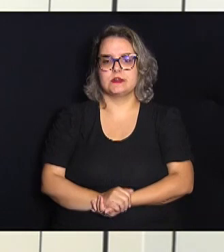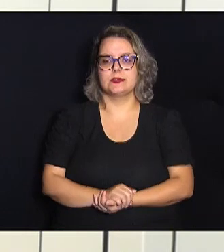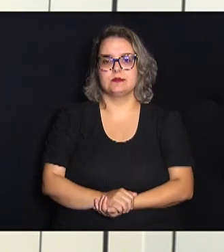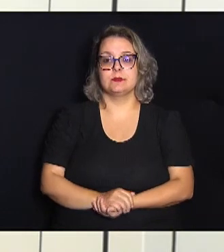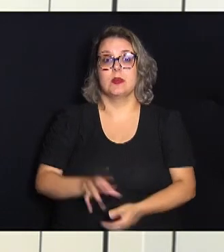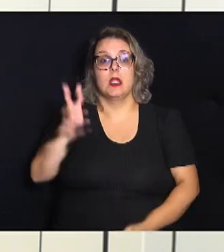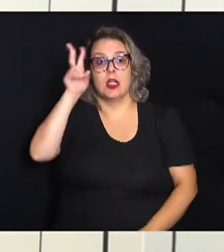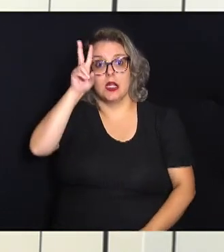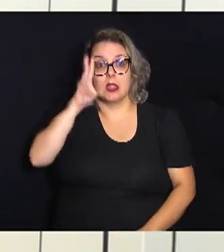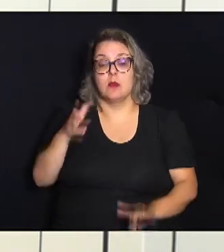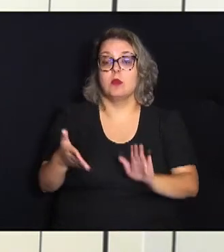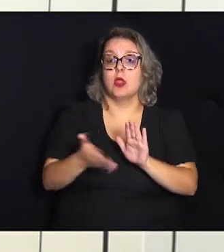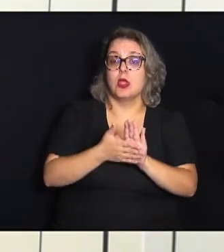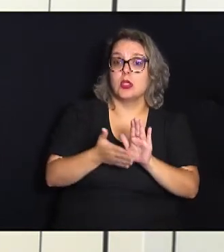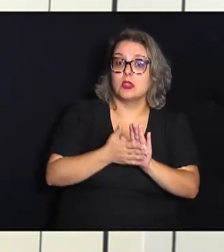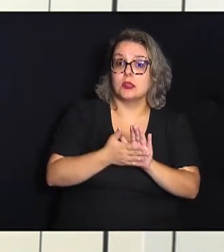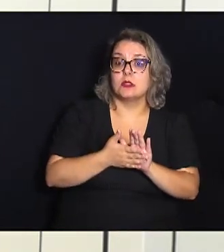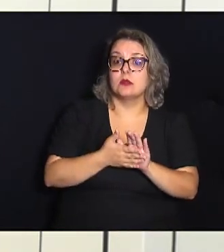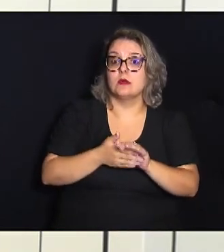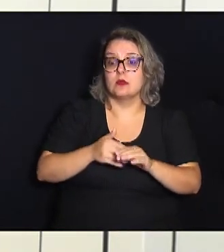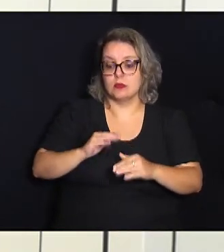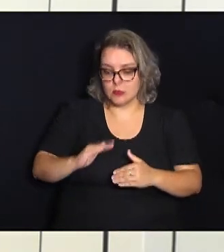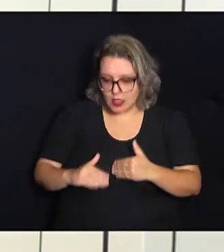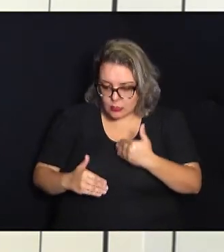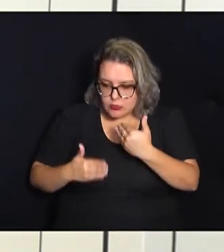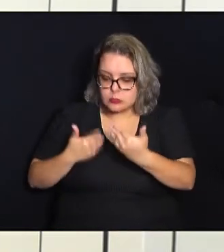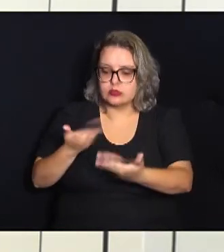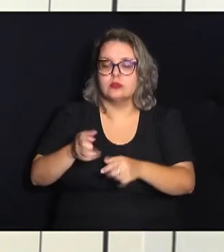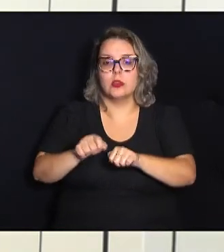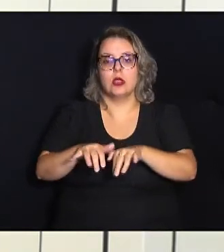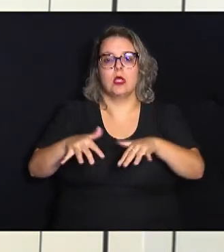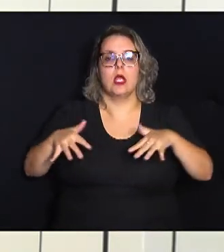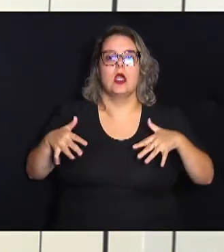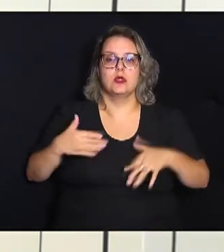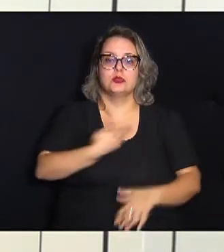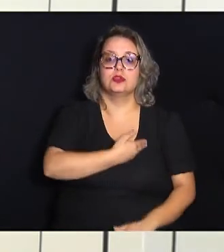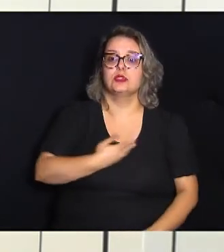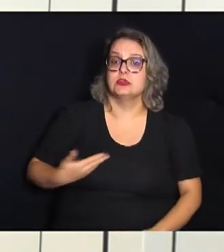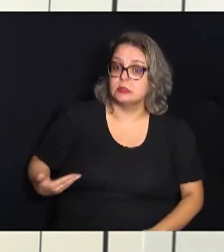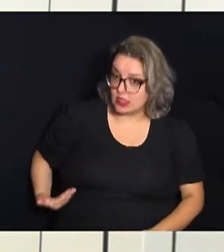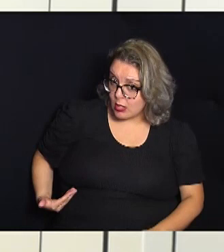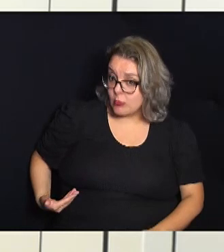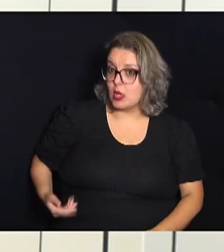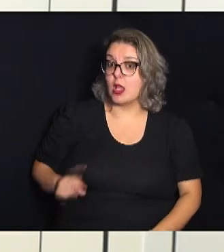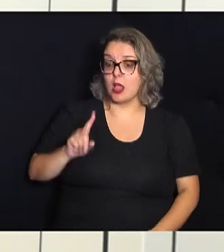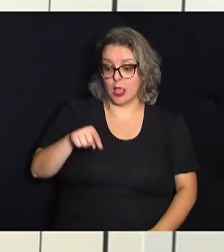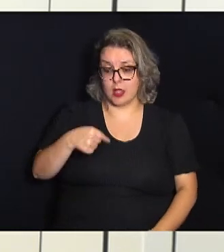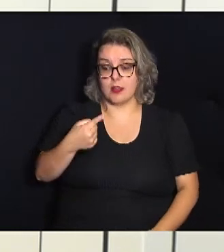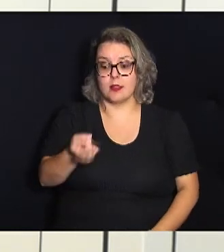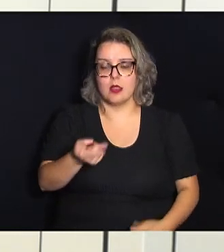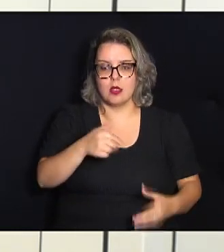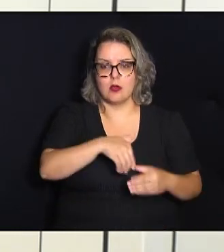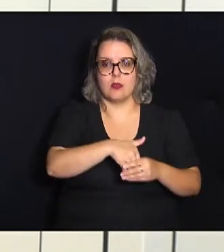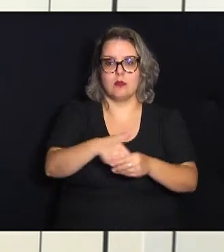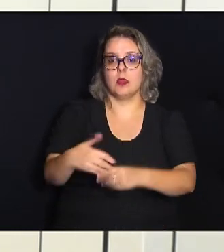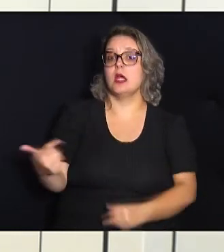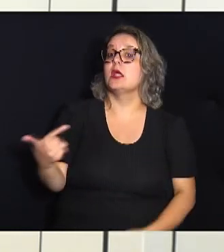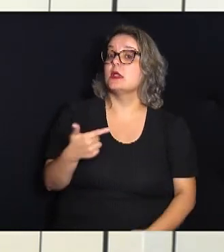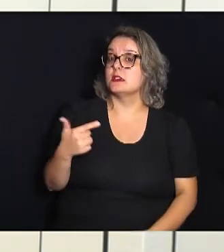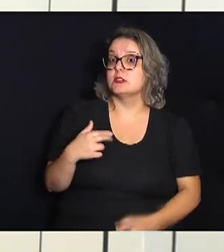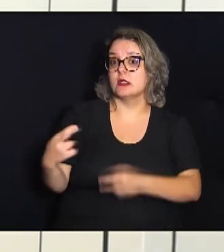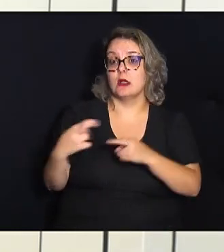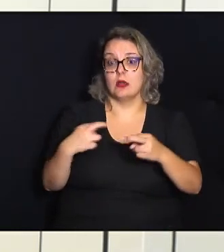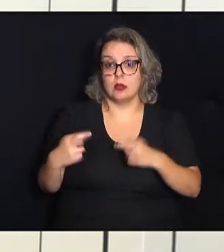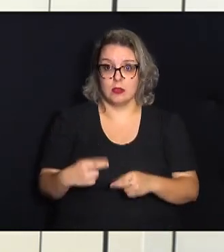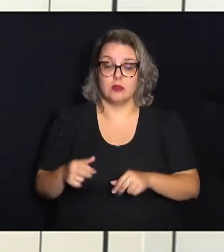Lembrando que a proposta ainda vai passar por audiência pública, depois vai ser votada em segunda análise